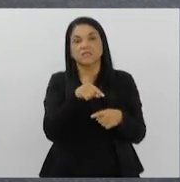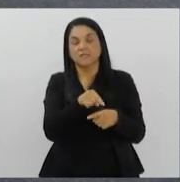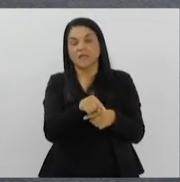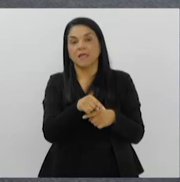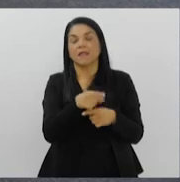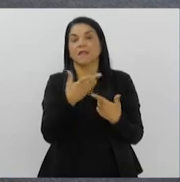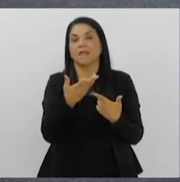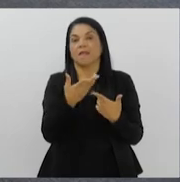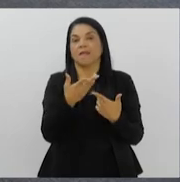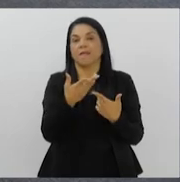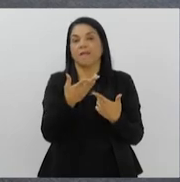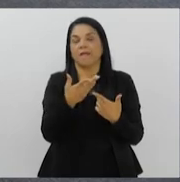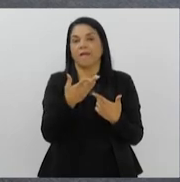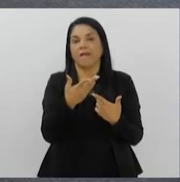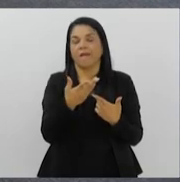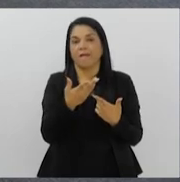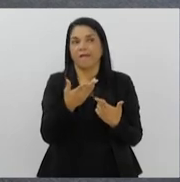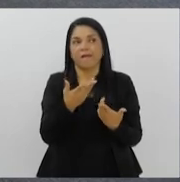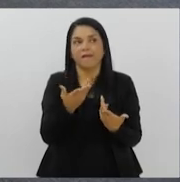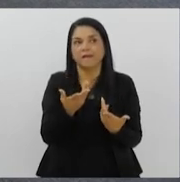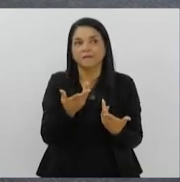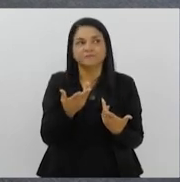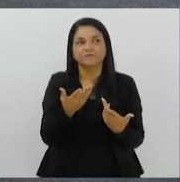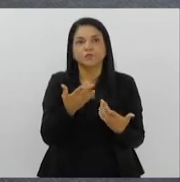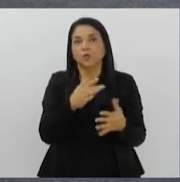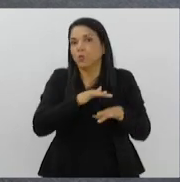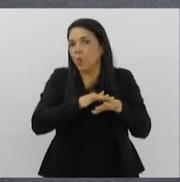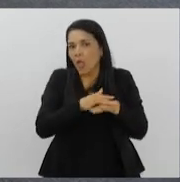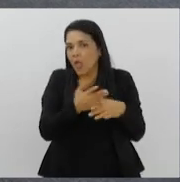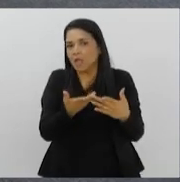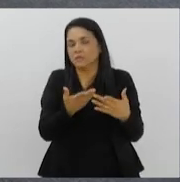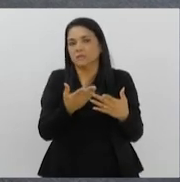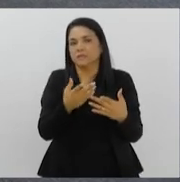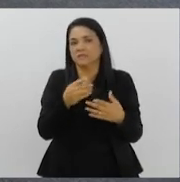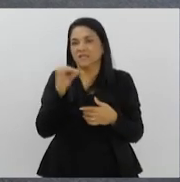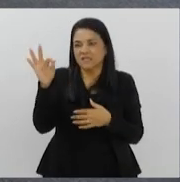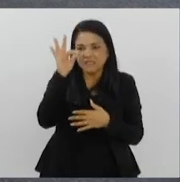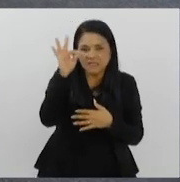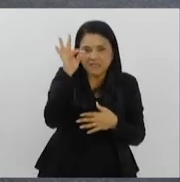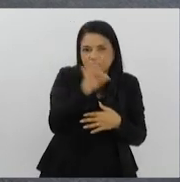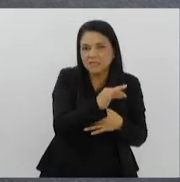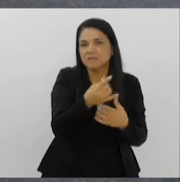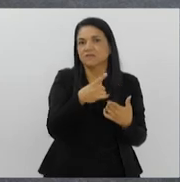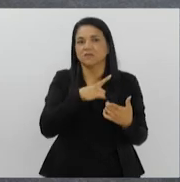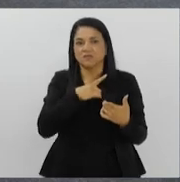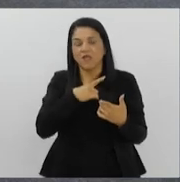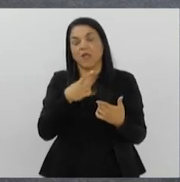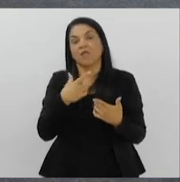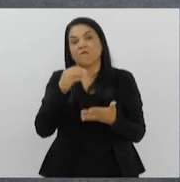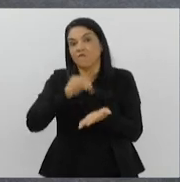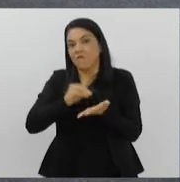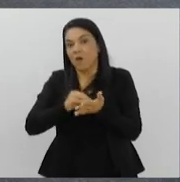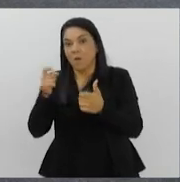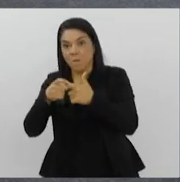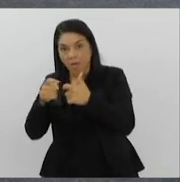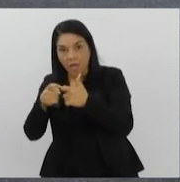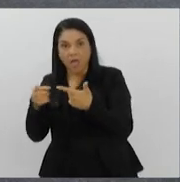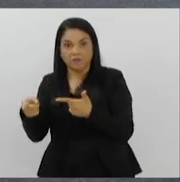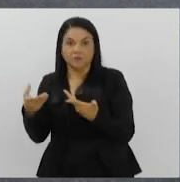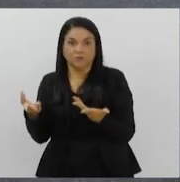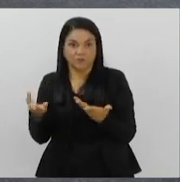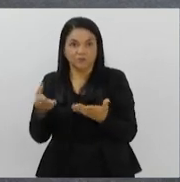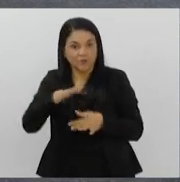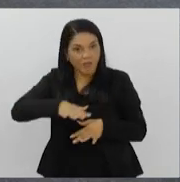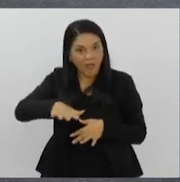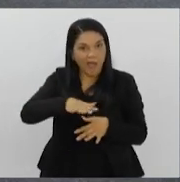interior, né? Aliás, esse programa Mais Médicos, que alguns criticam, levou muitos médicos ao interior, em